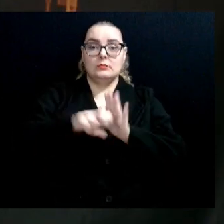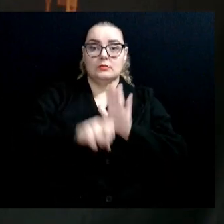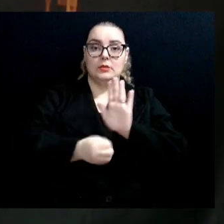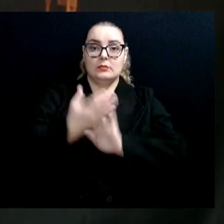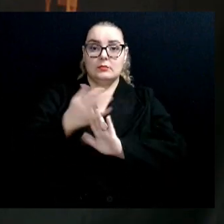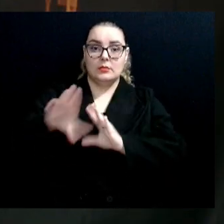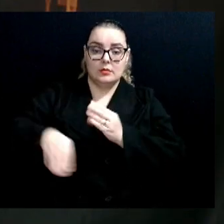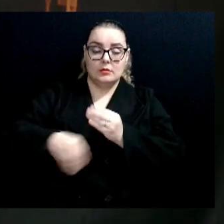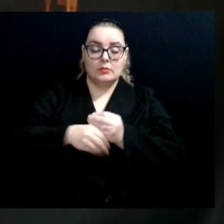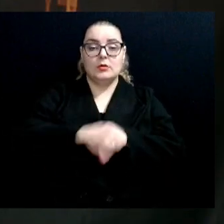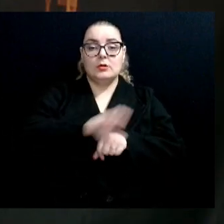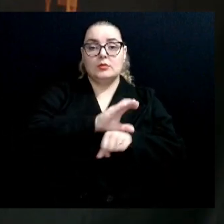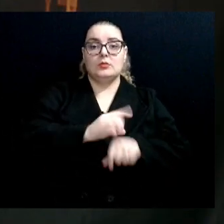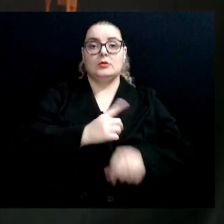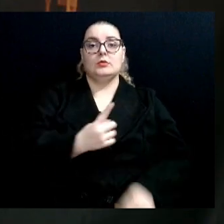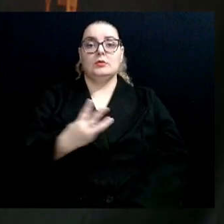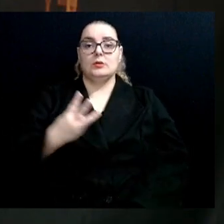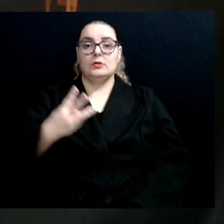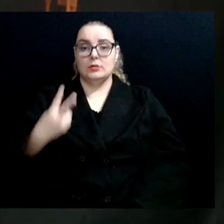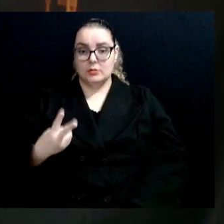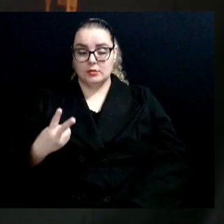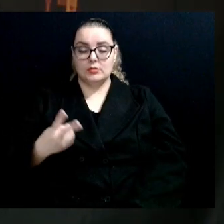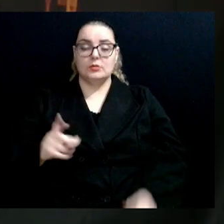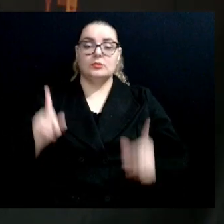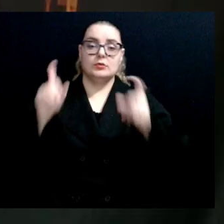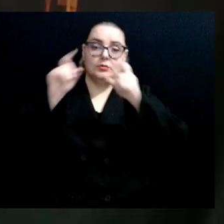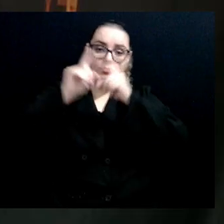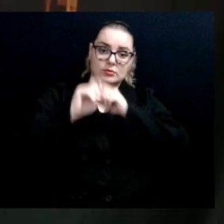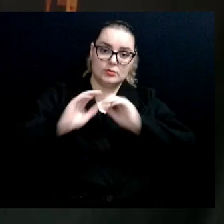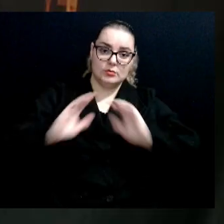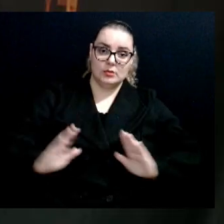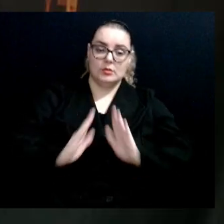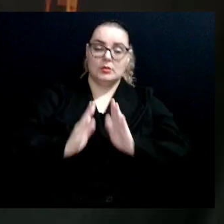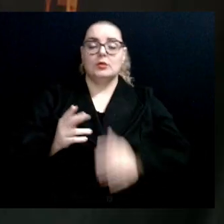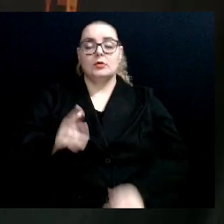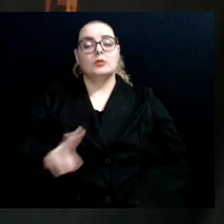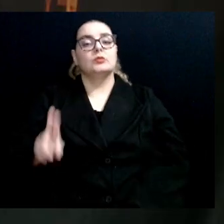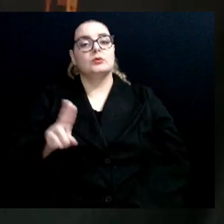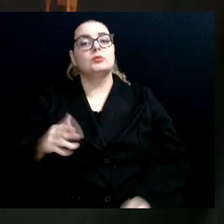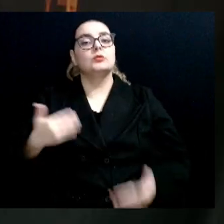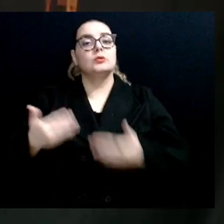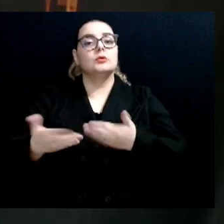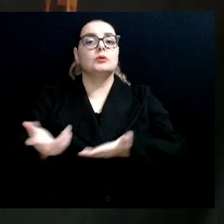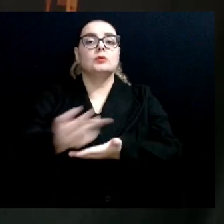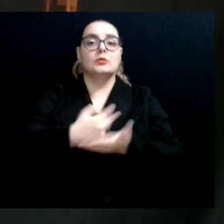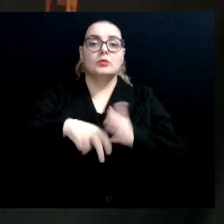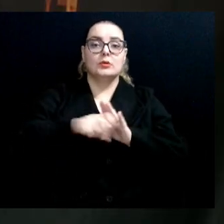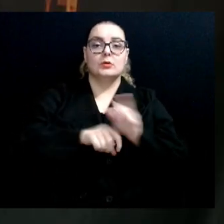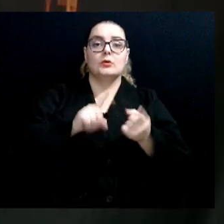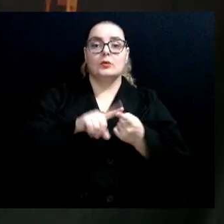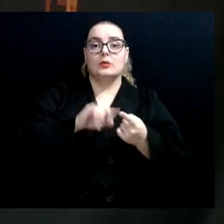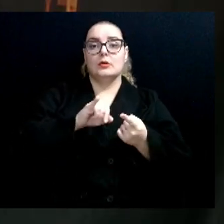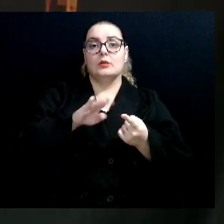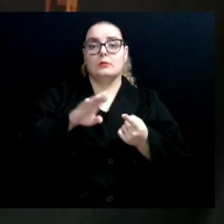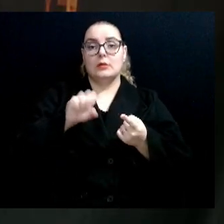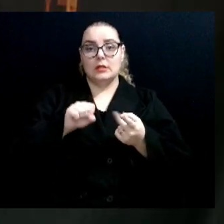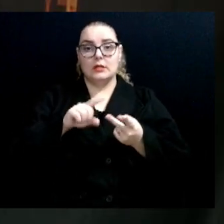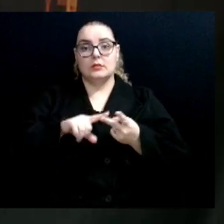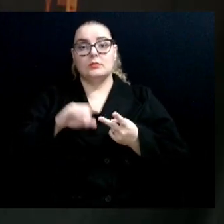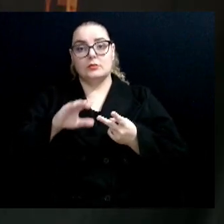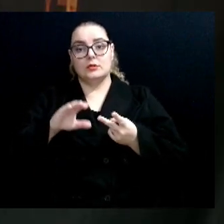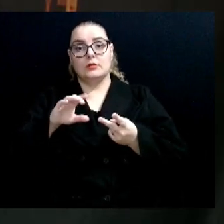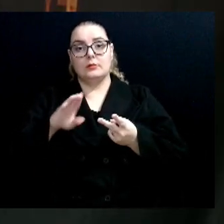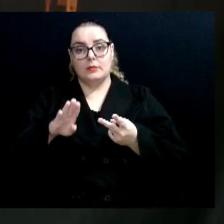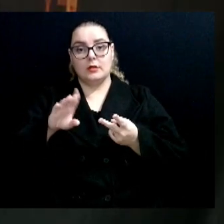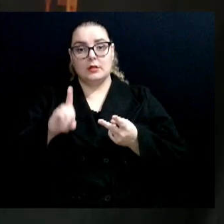Constitucional 132 e os desafios da implementação dos tributos como o IBS e o CBS. Você vai acompanhar ao vivo